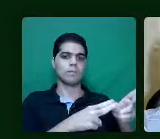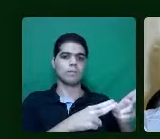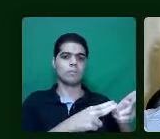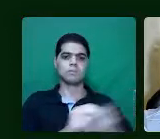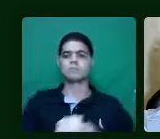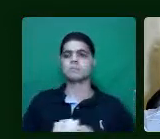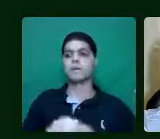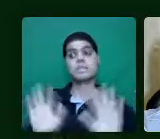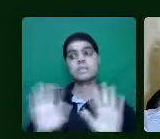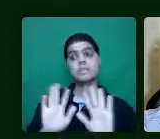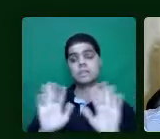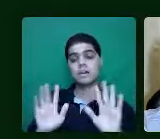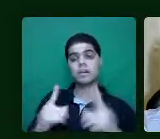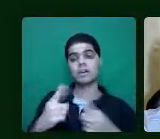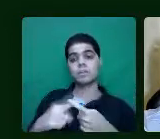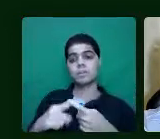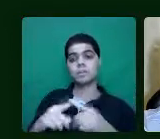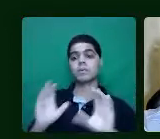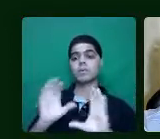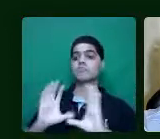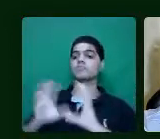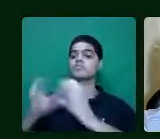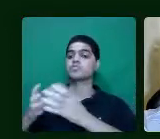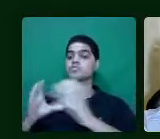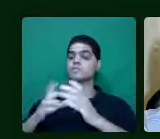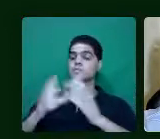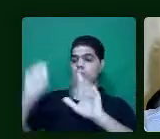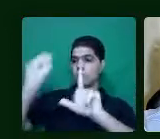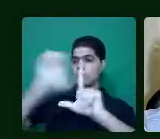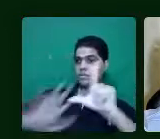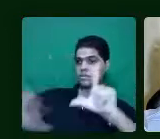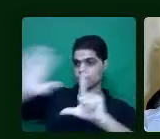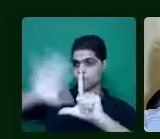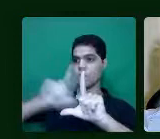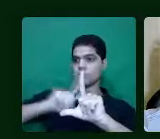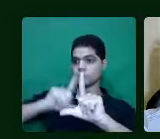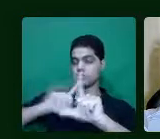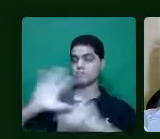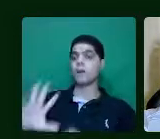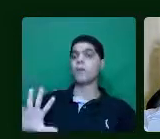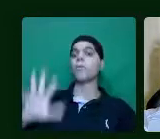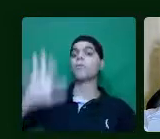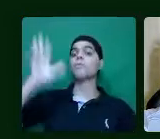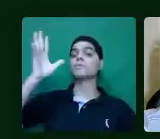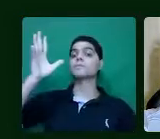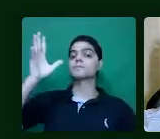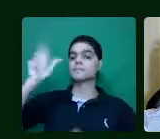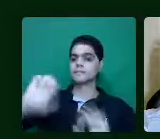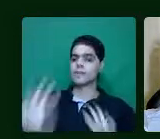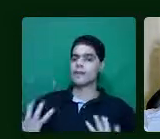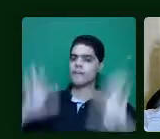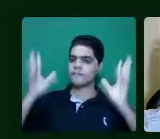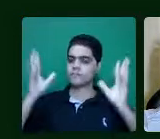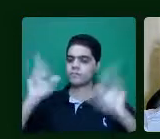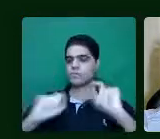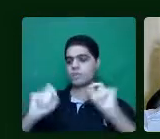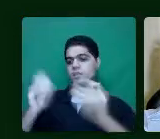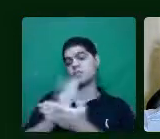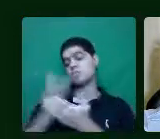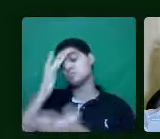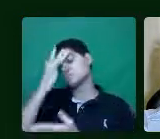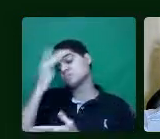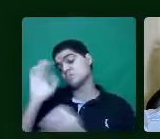Os times vão ser montados dentro dessa plataforma Discord, que é onde vai acontecer a maratona, tá? Então, tem pessoas que já formaram